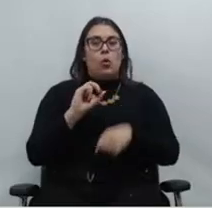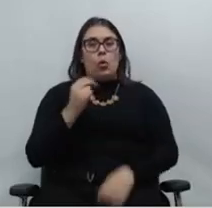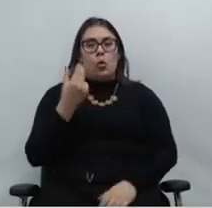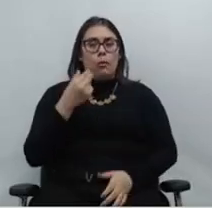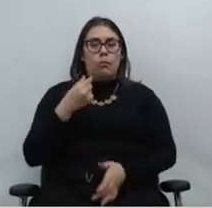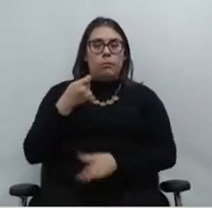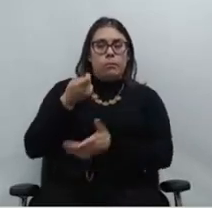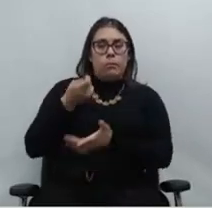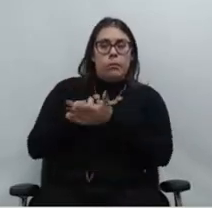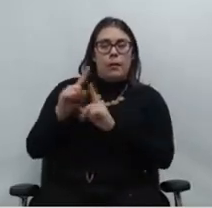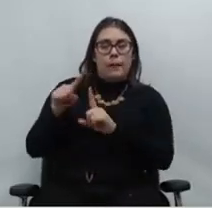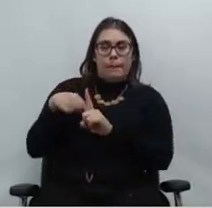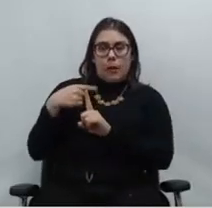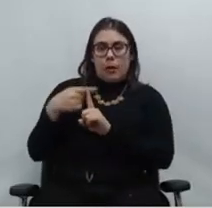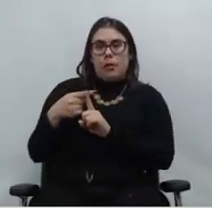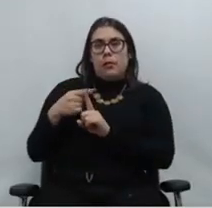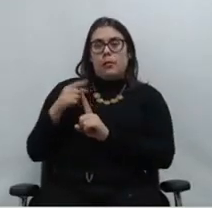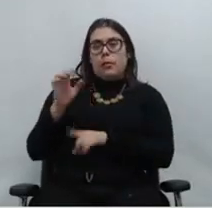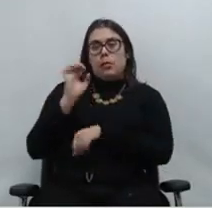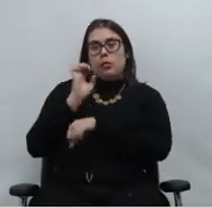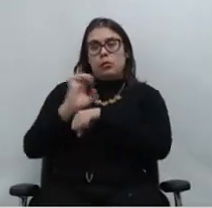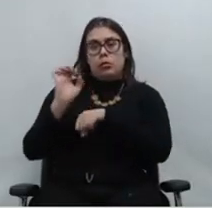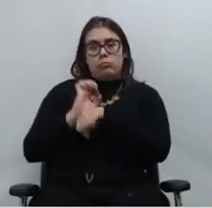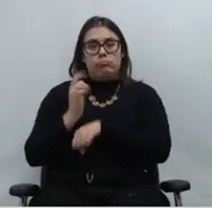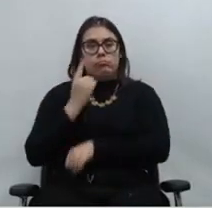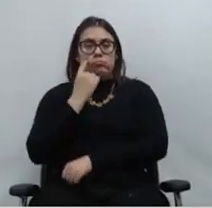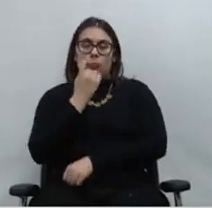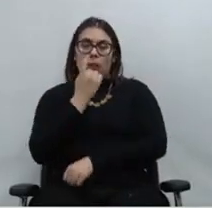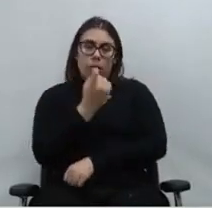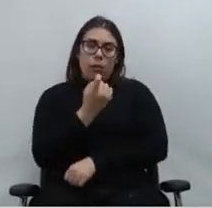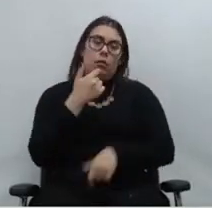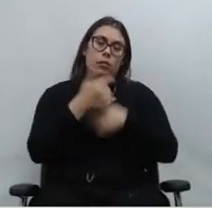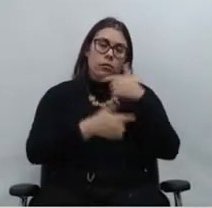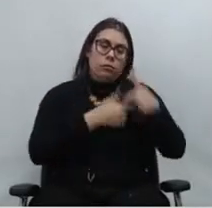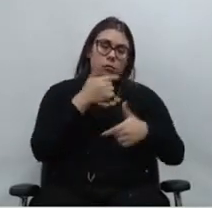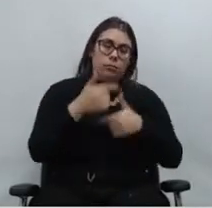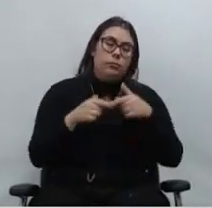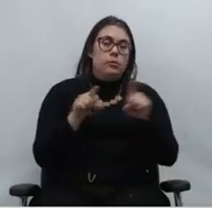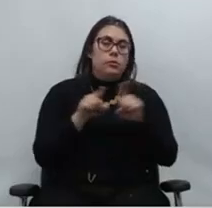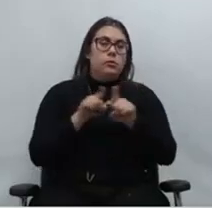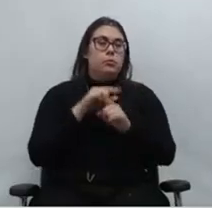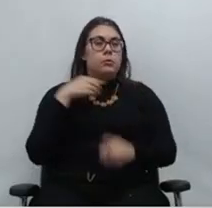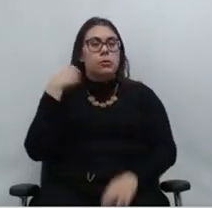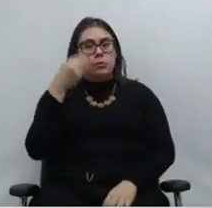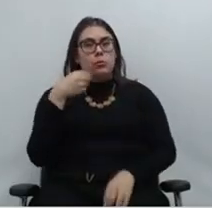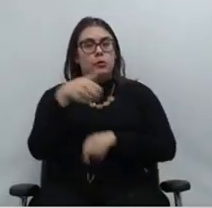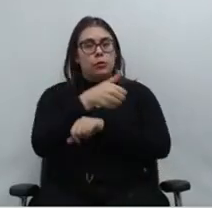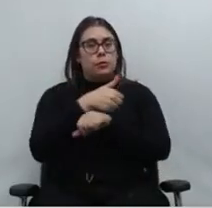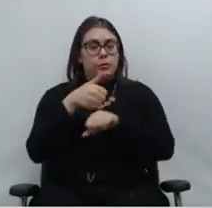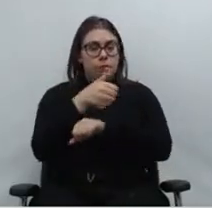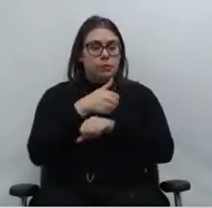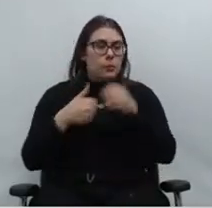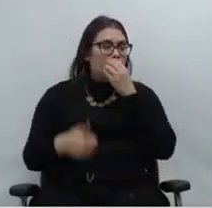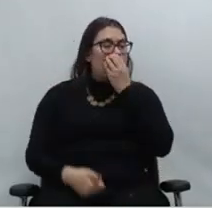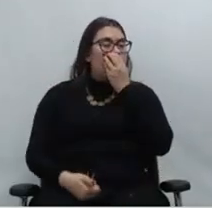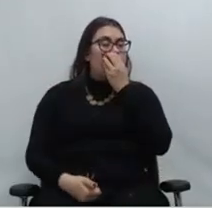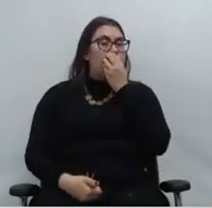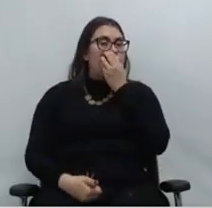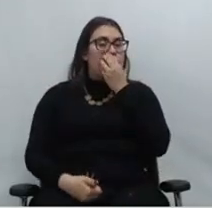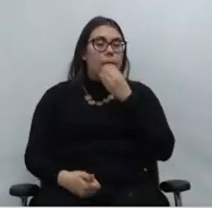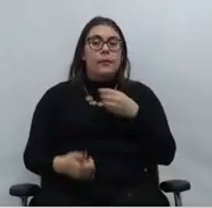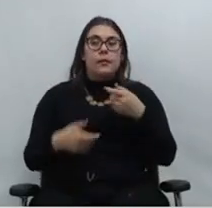de estágio, a fim de tornar mais atrativa aos estudantes a experiência profissional da Defensoria Pública, detalhamento das rubricas do orçamento